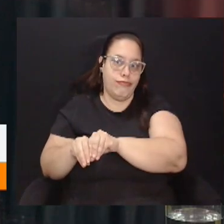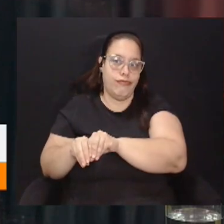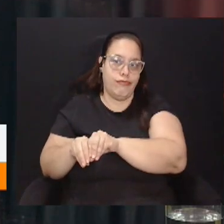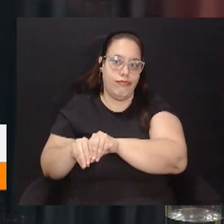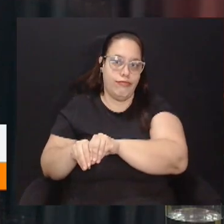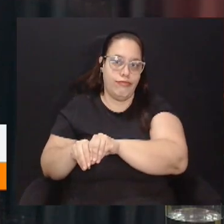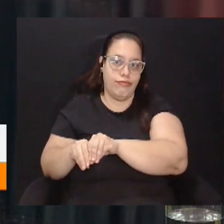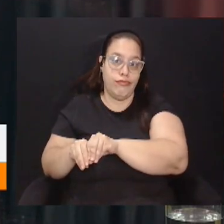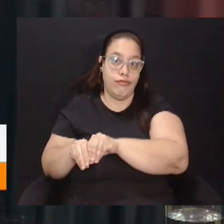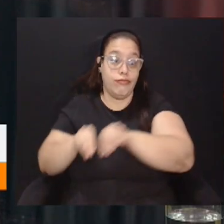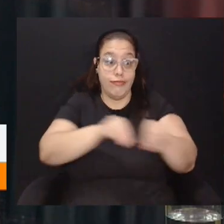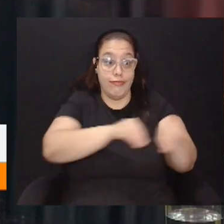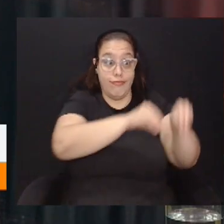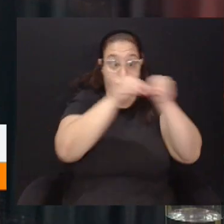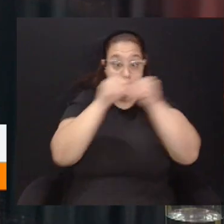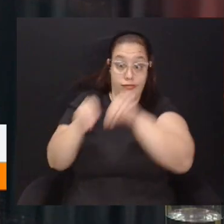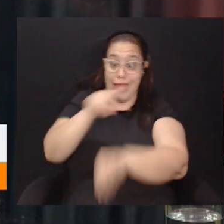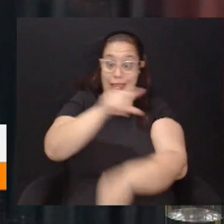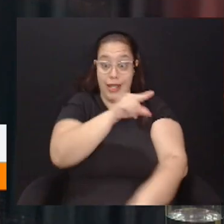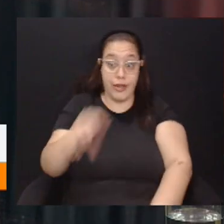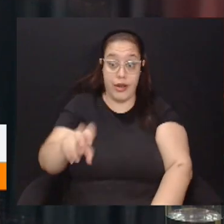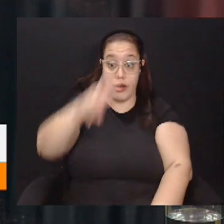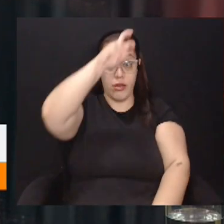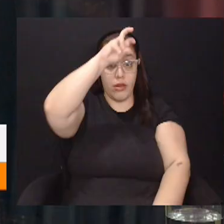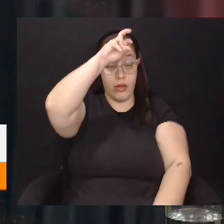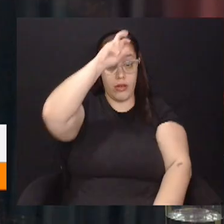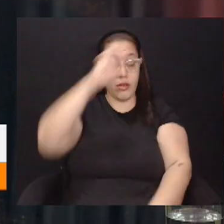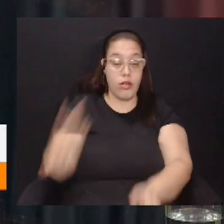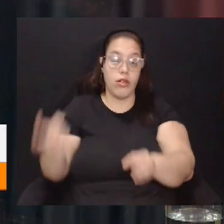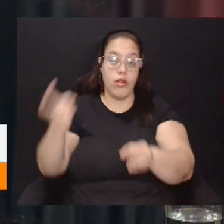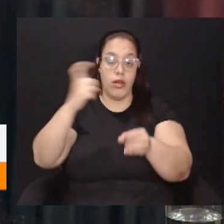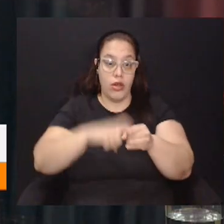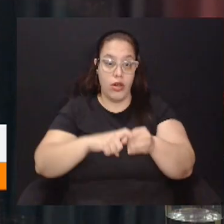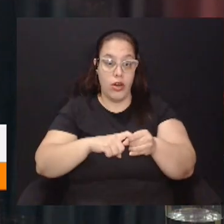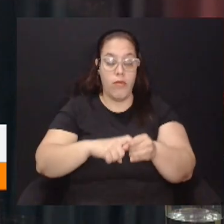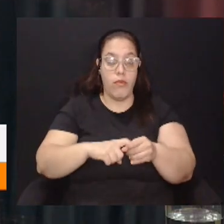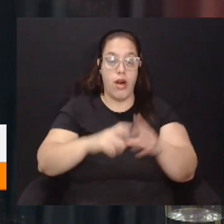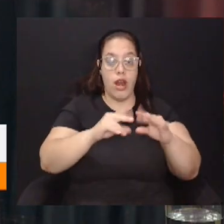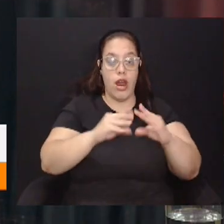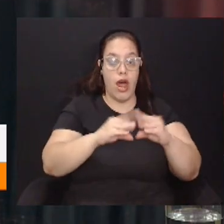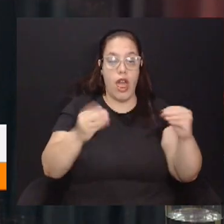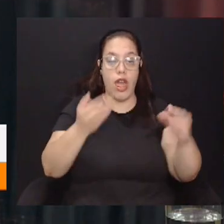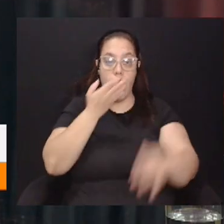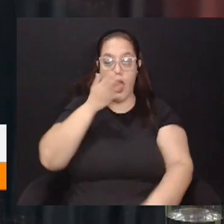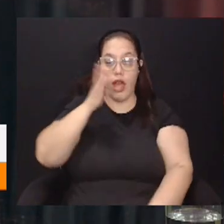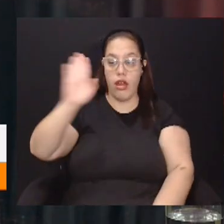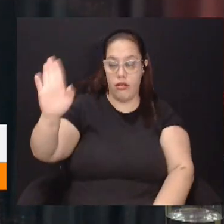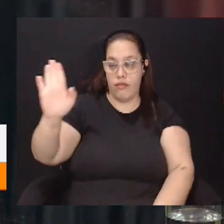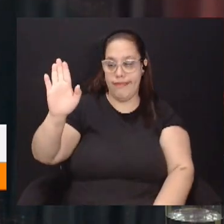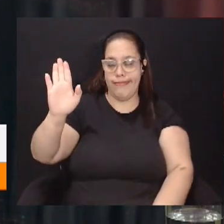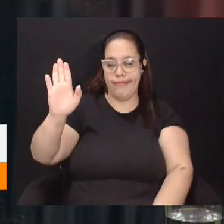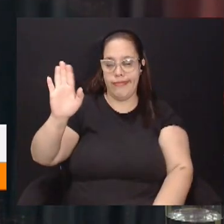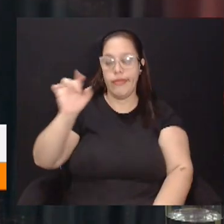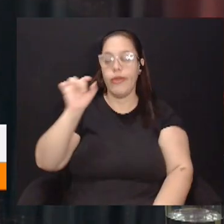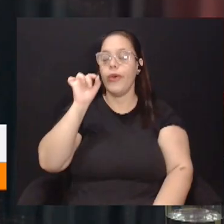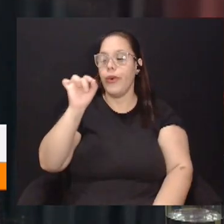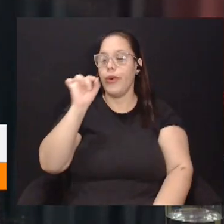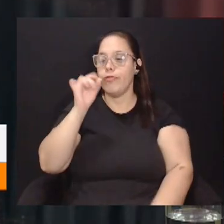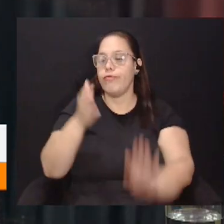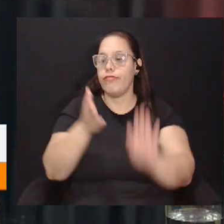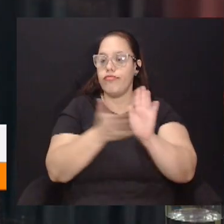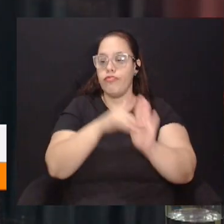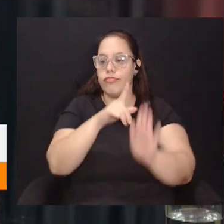a saída do Egito para a terra prometida, implica exatamente num ponto de partida, que